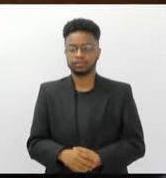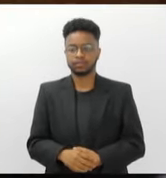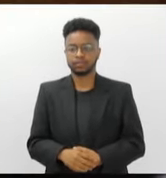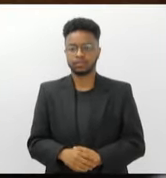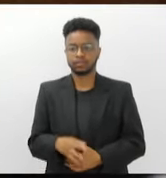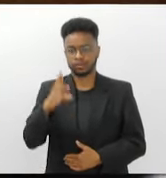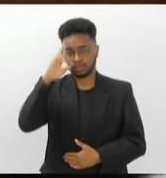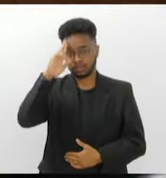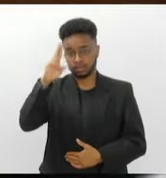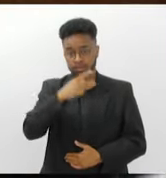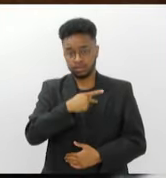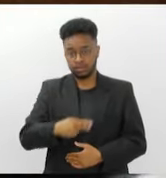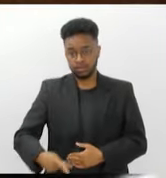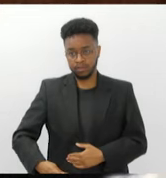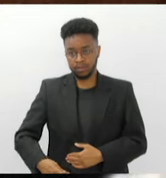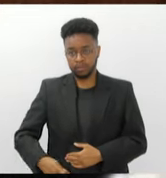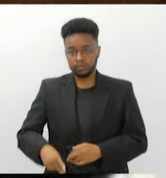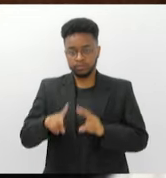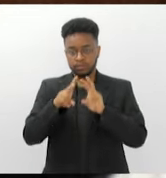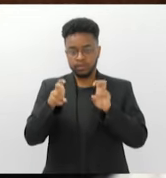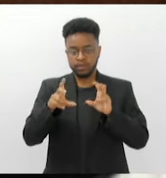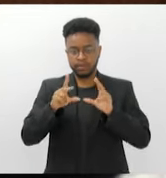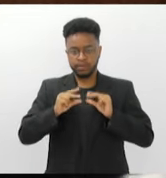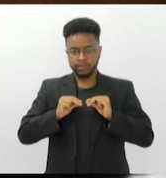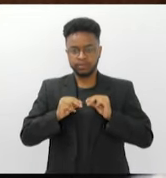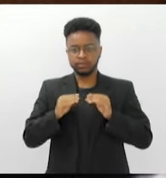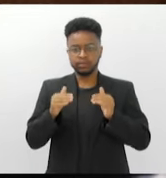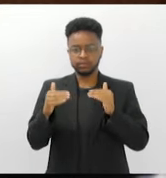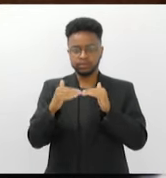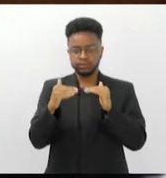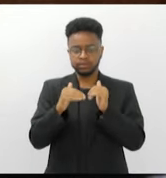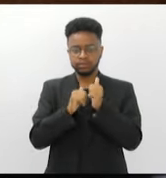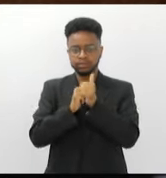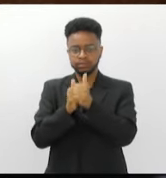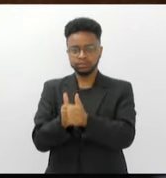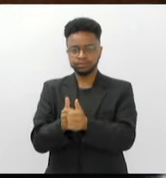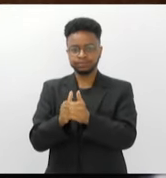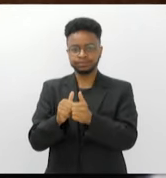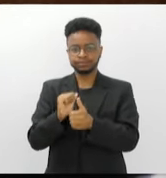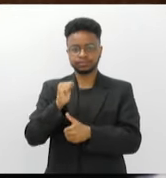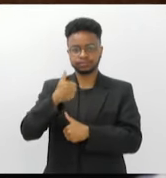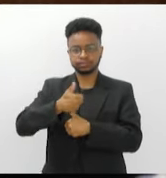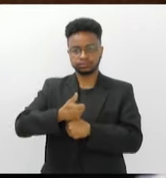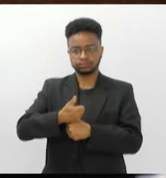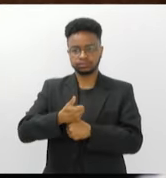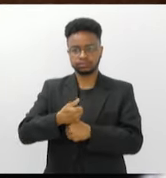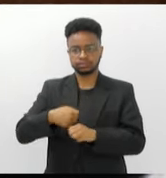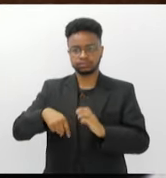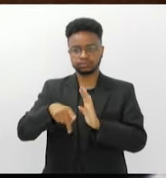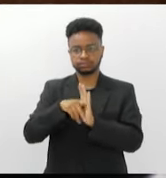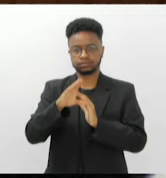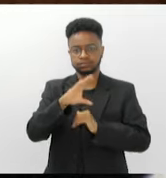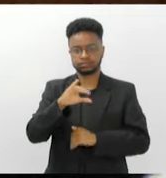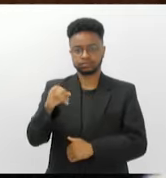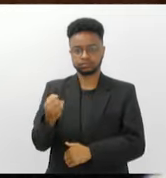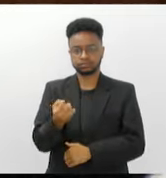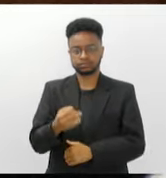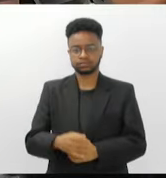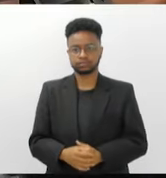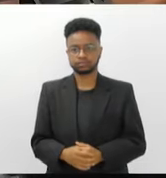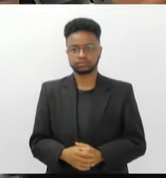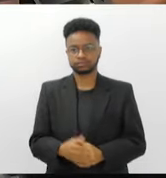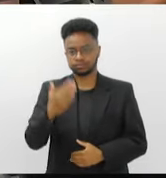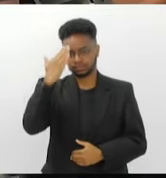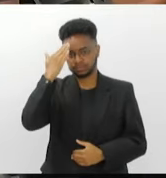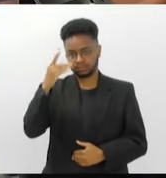Senhor presidente, no mérito, favorável, acompanhando o substitutivo da Comissão de Constituição e Justiça. Muito